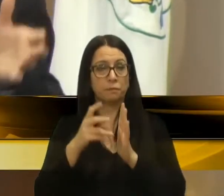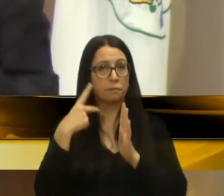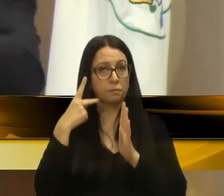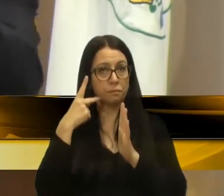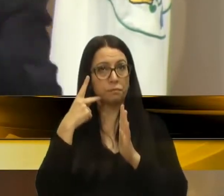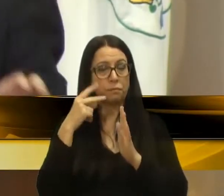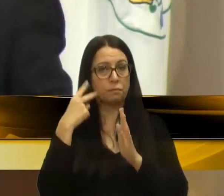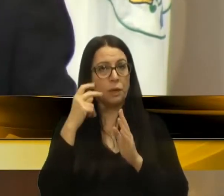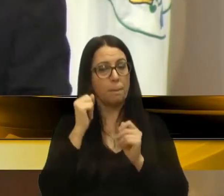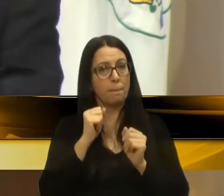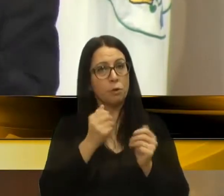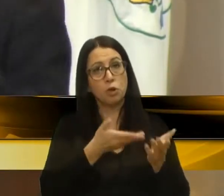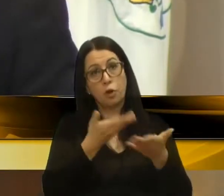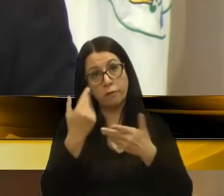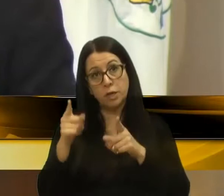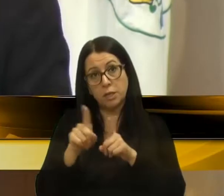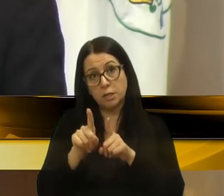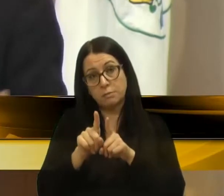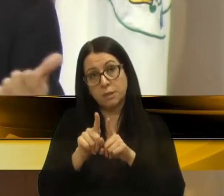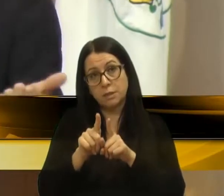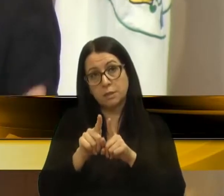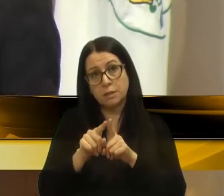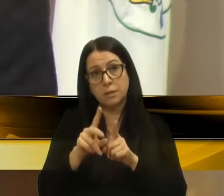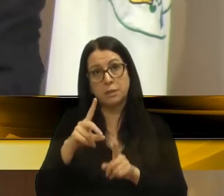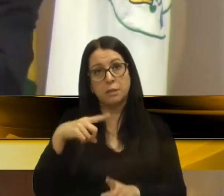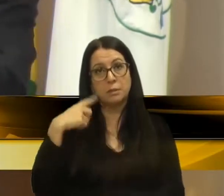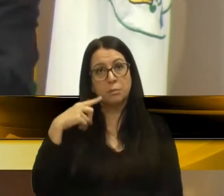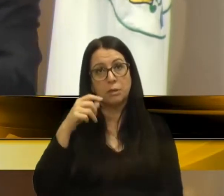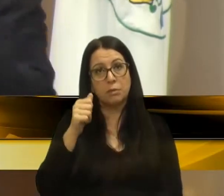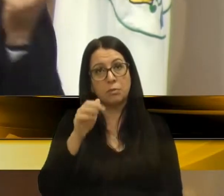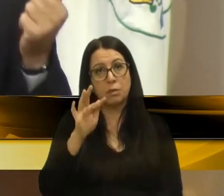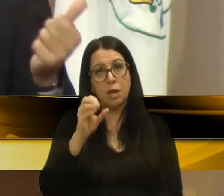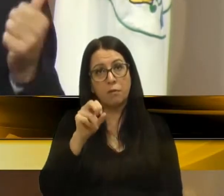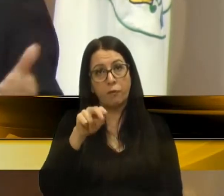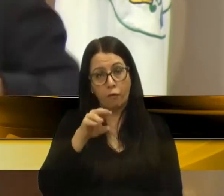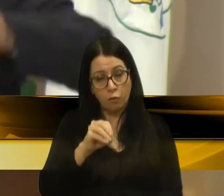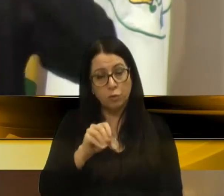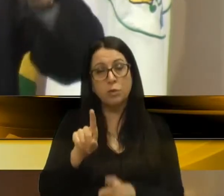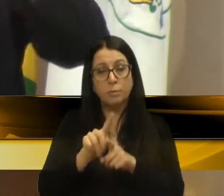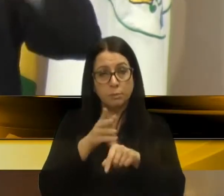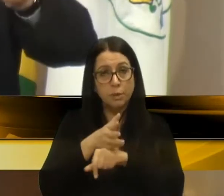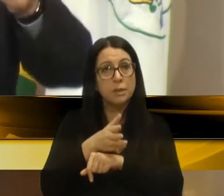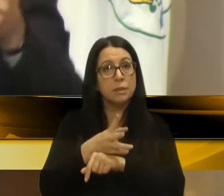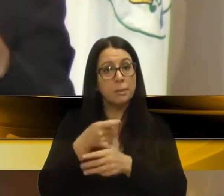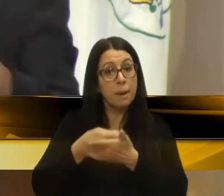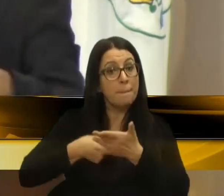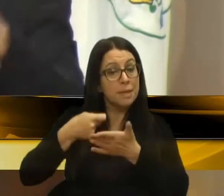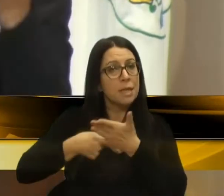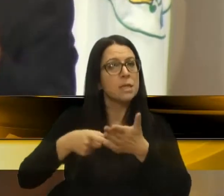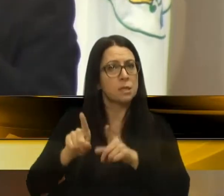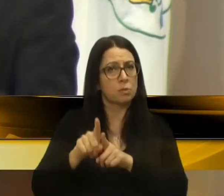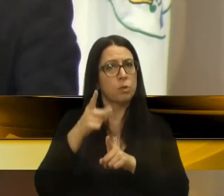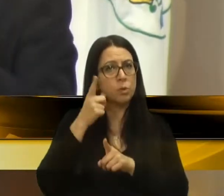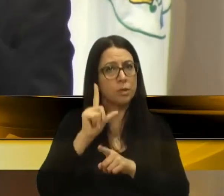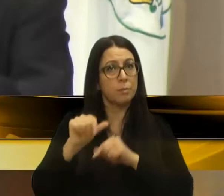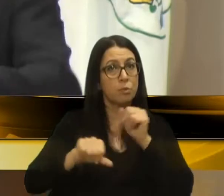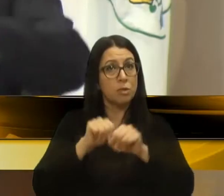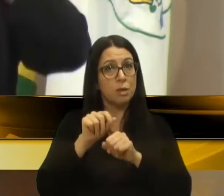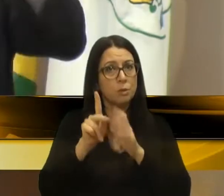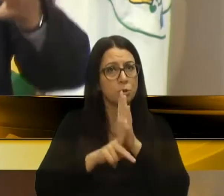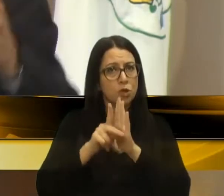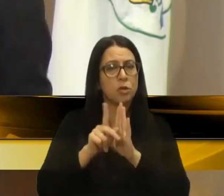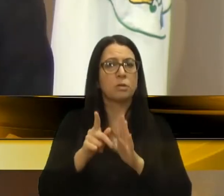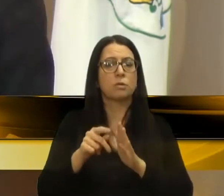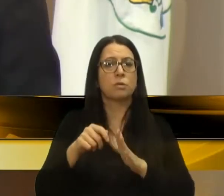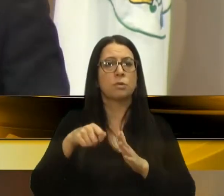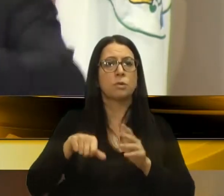cada vereador pode convidar também, estou convidando o meu deputado Afonso Orão, que ele participe, porque a gente sabe que eles estão batalhando também para mudar os projetos, para